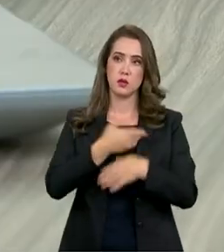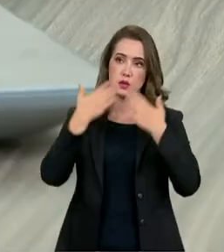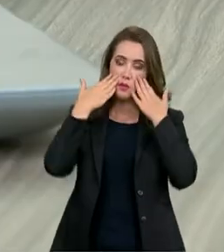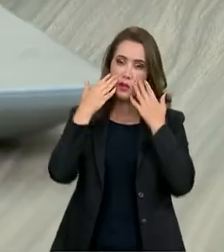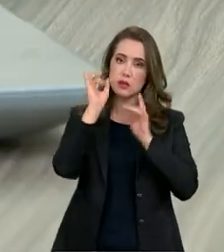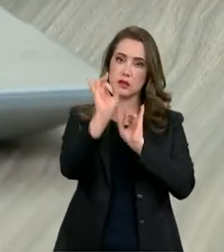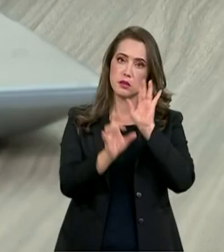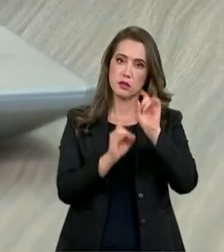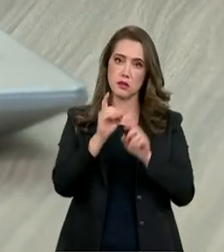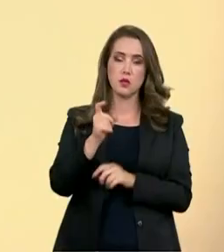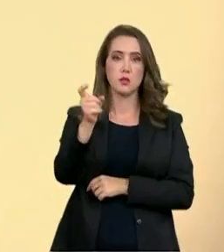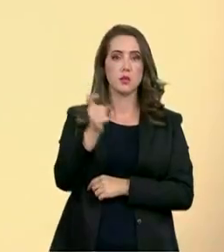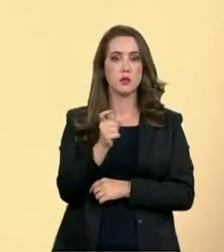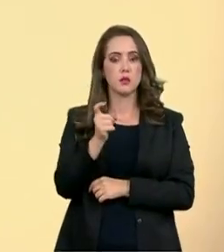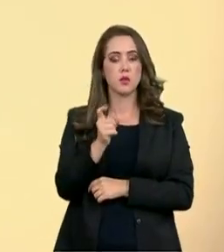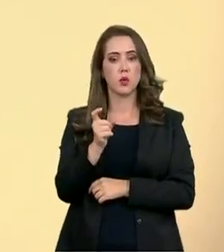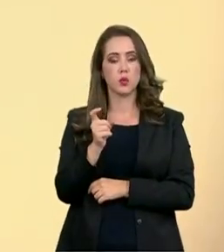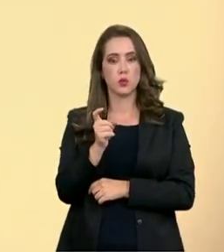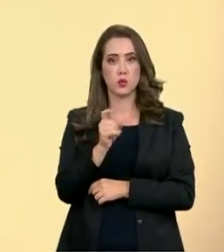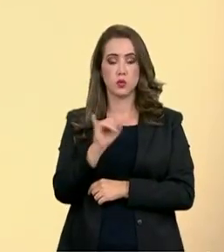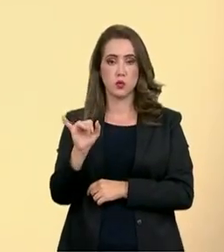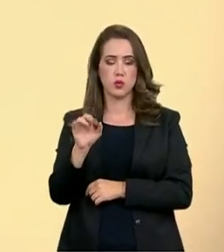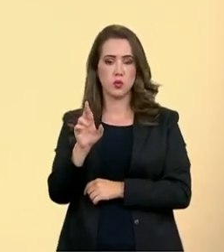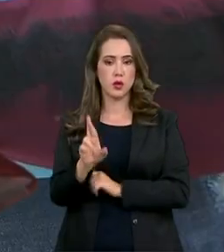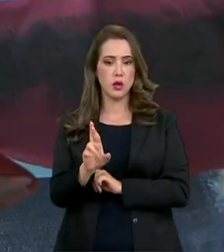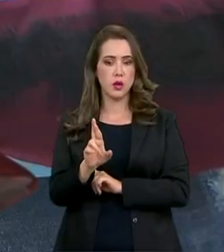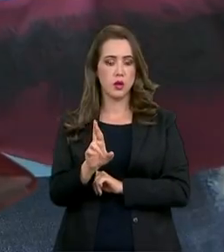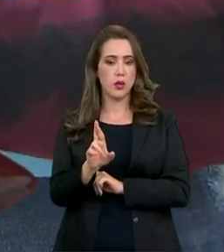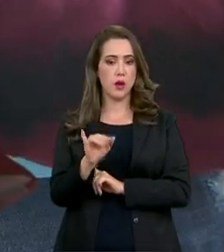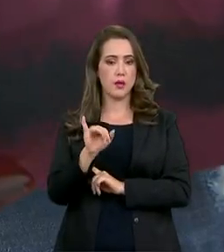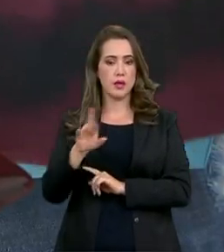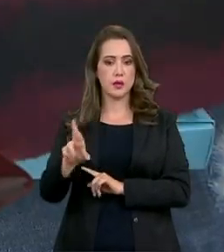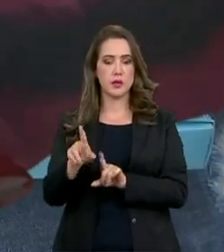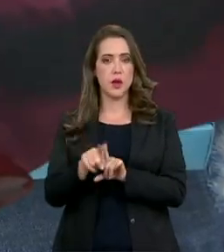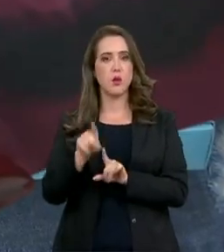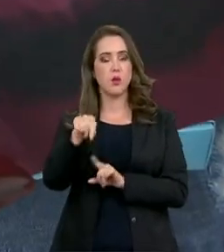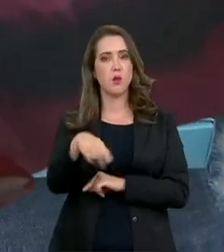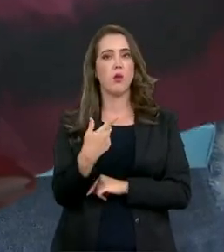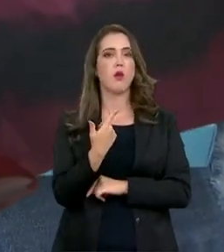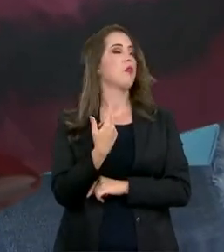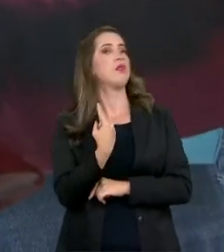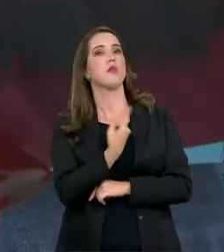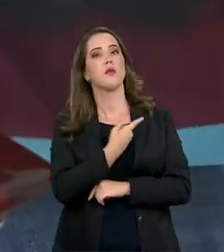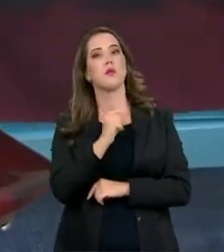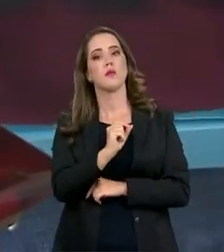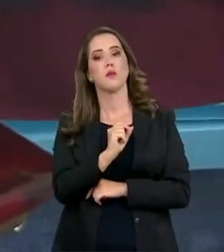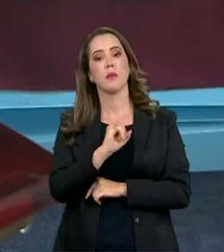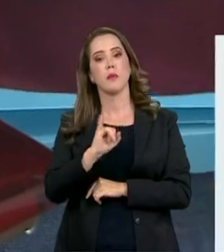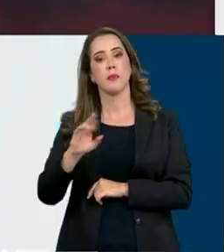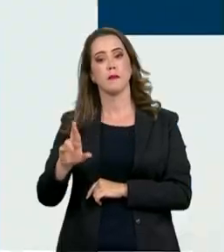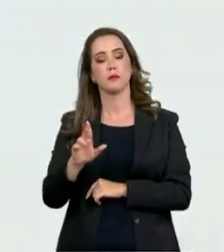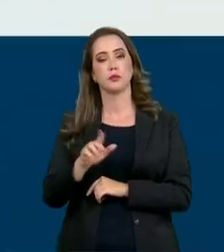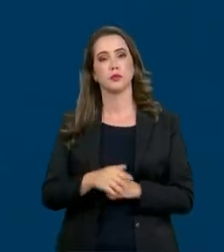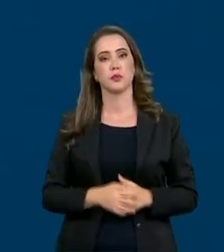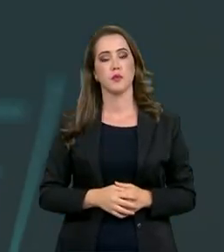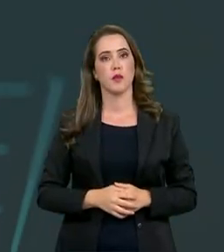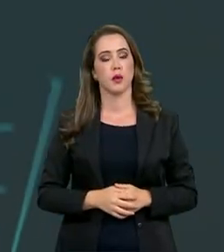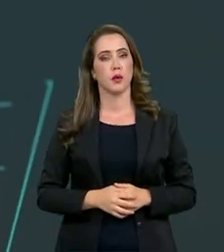sobre o Imposto de Renda. No primeiro episódio, você vai ver como preencher corretamente a sua declaração.